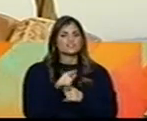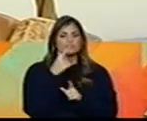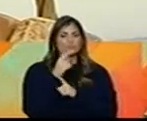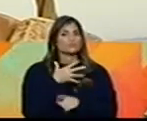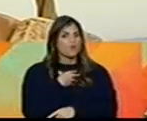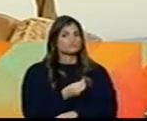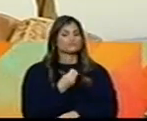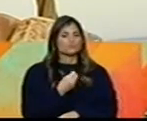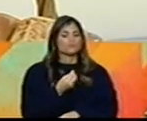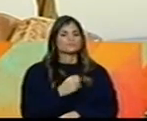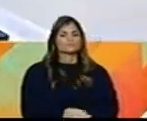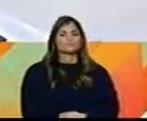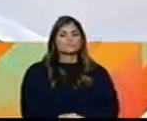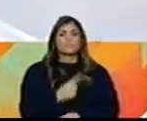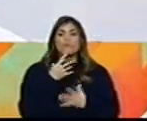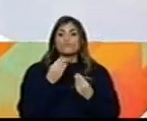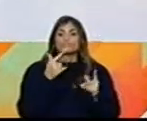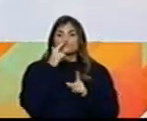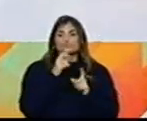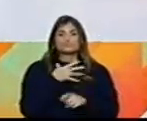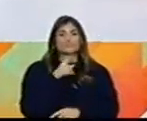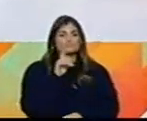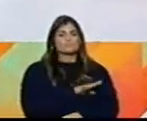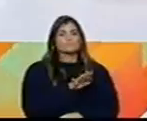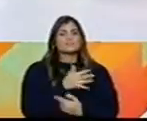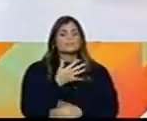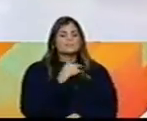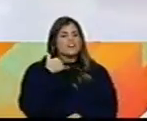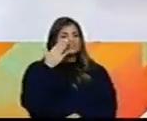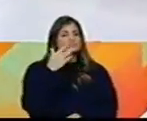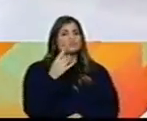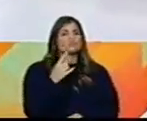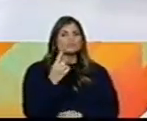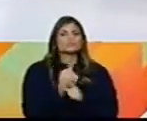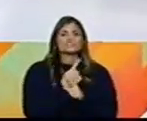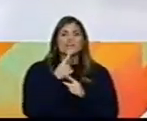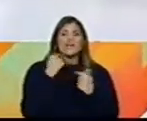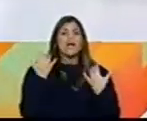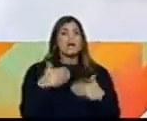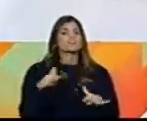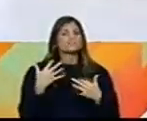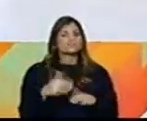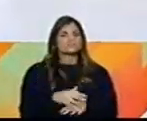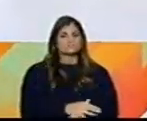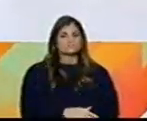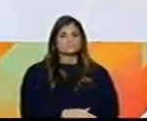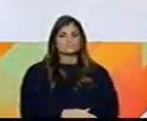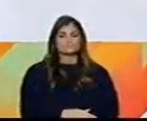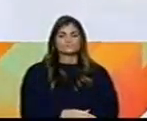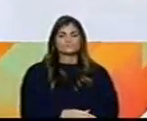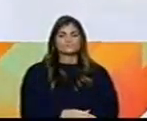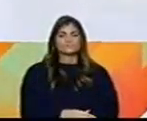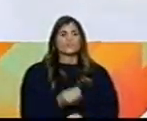pessoas. Há vez muitas mais pessoas que até gostavam de experimentar, mas que acham os produtos caros. Sim. Como é